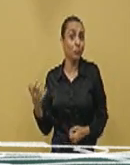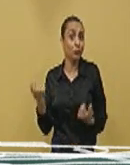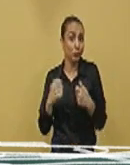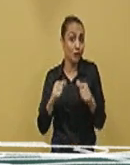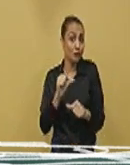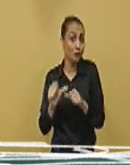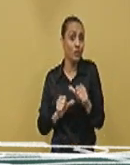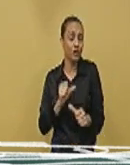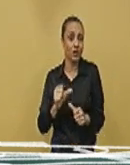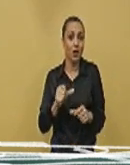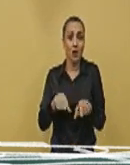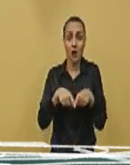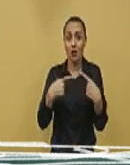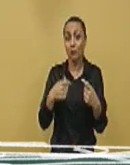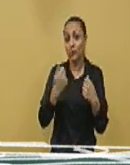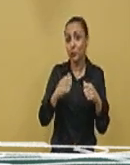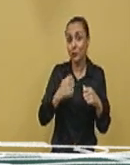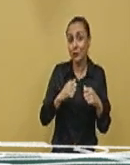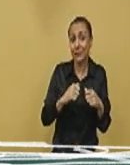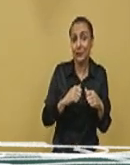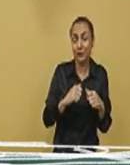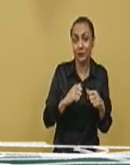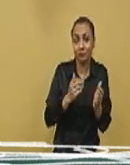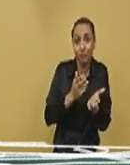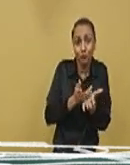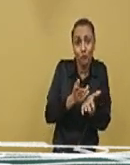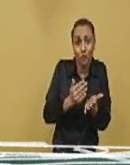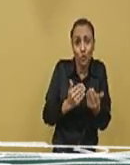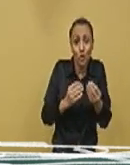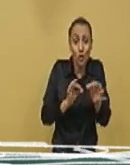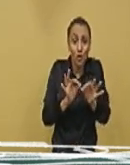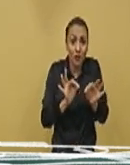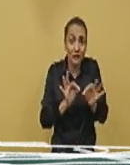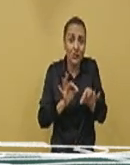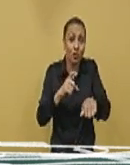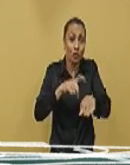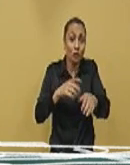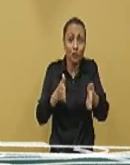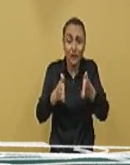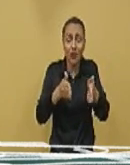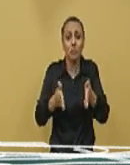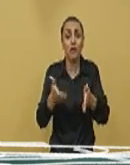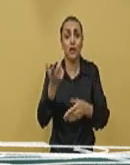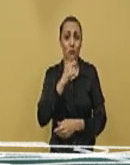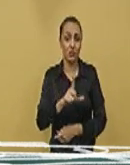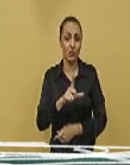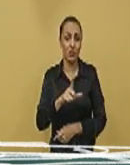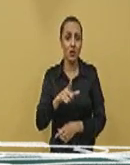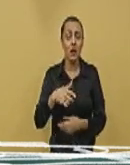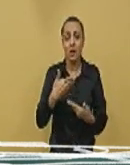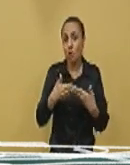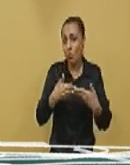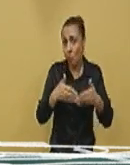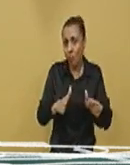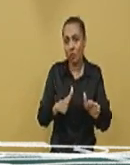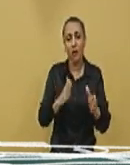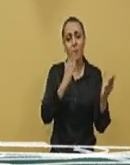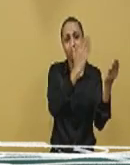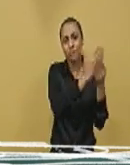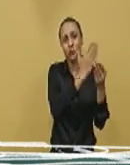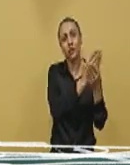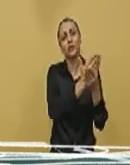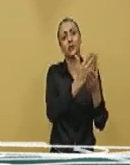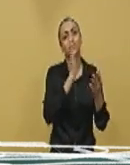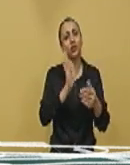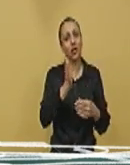ir no ritmo que a universidade pode. Hoje, nós já temos todos os nossos processos a qualquer abertura de processo, ela já é virtual,